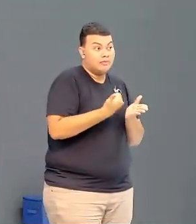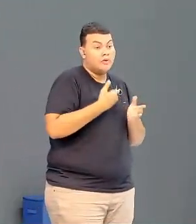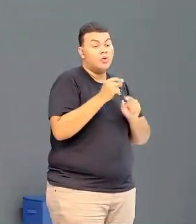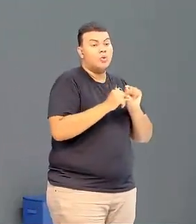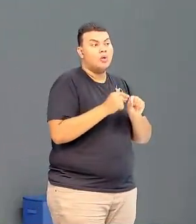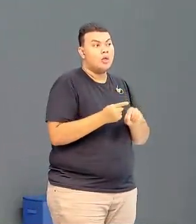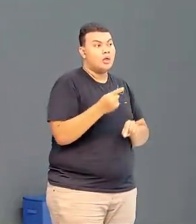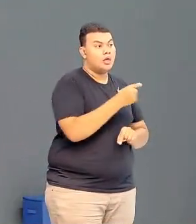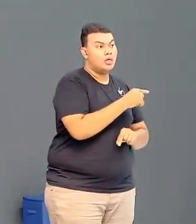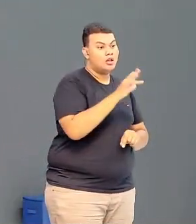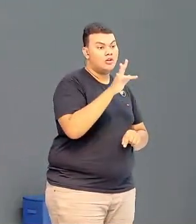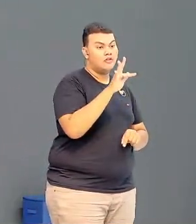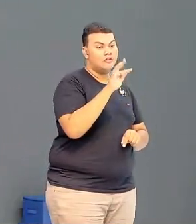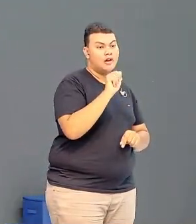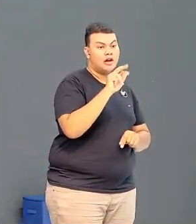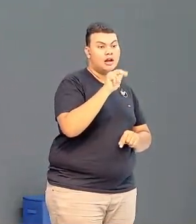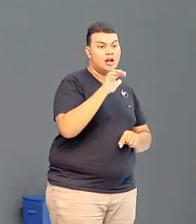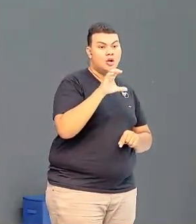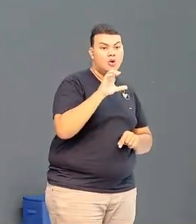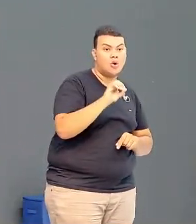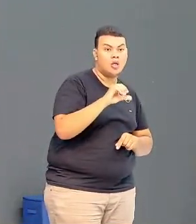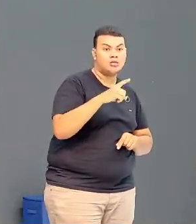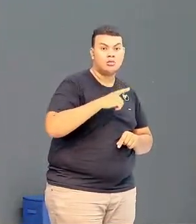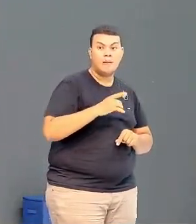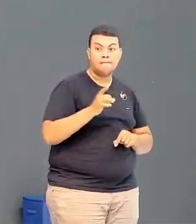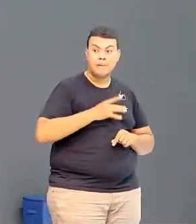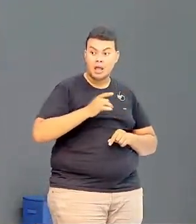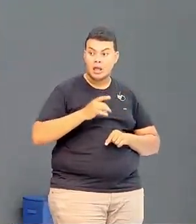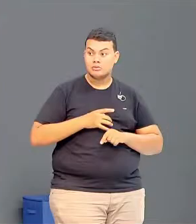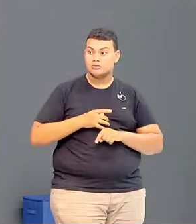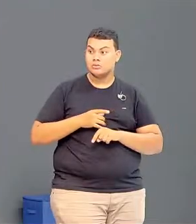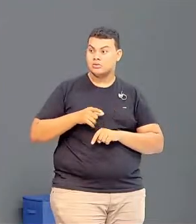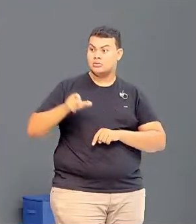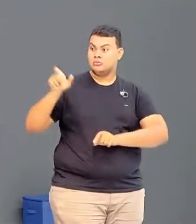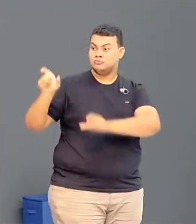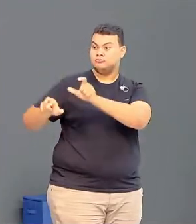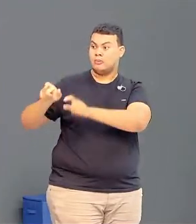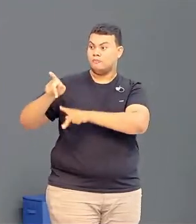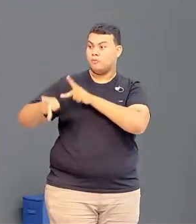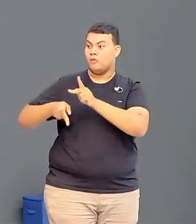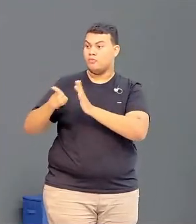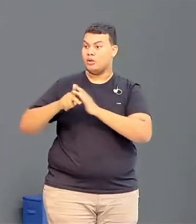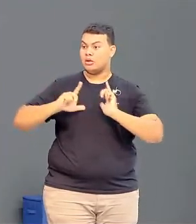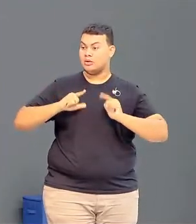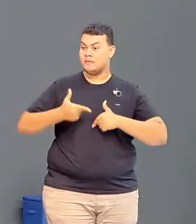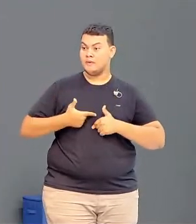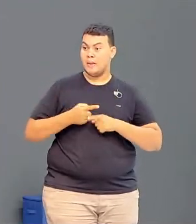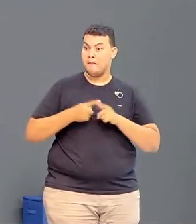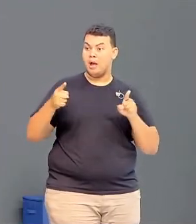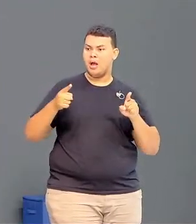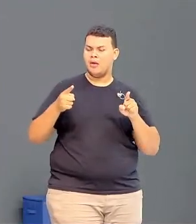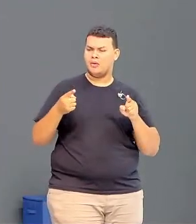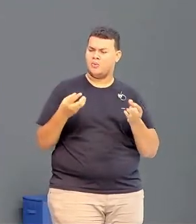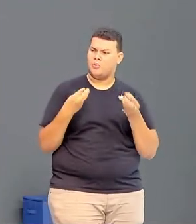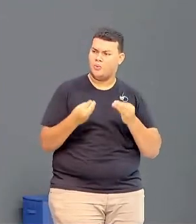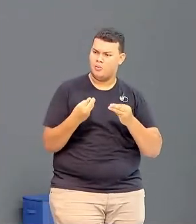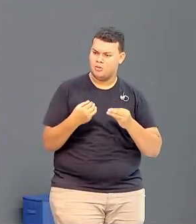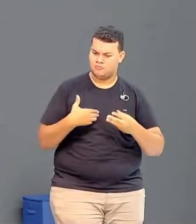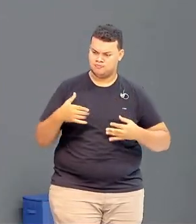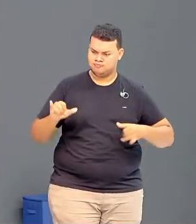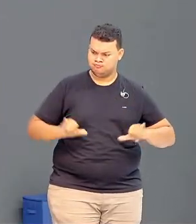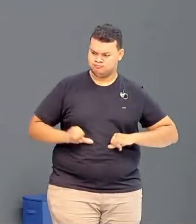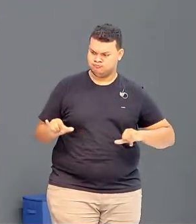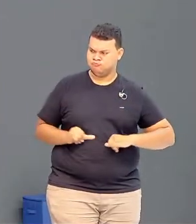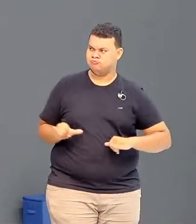a temer o povo de Israel, mas os escravizaram. Como assim? Criou uma fortaleza na